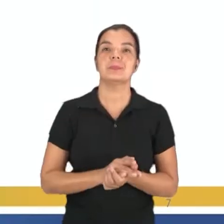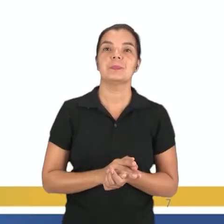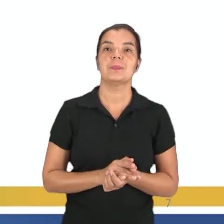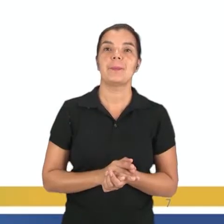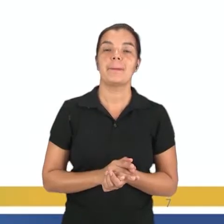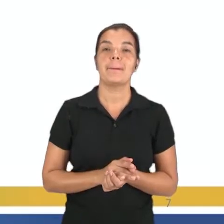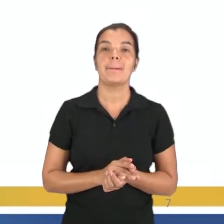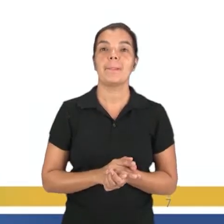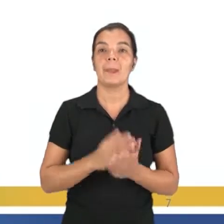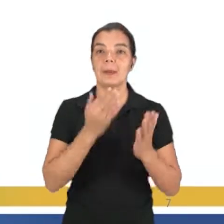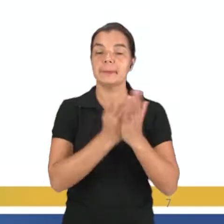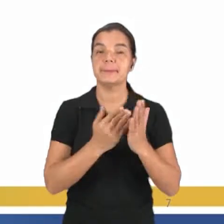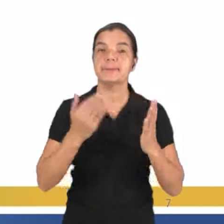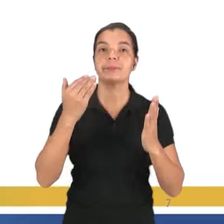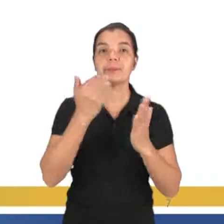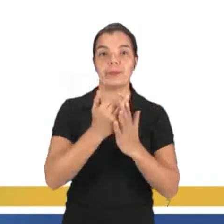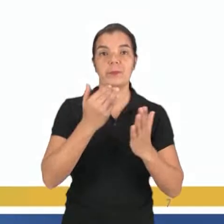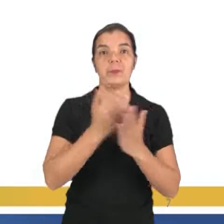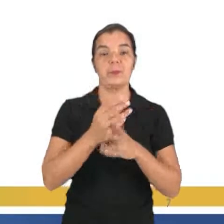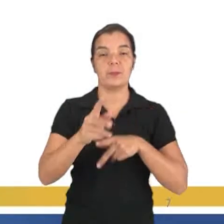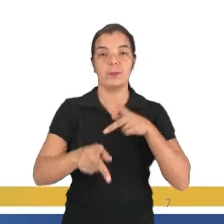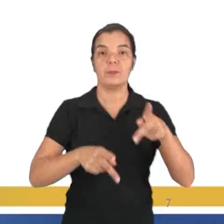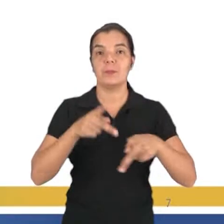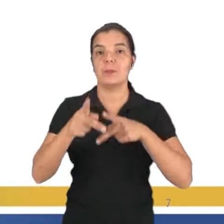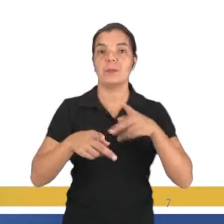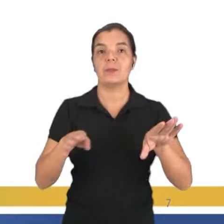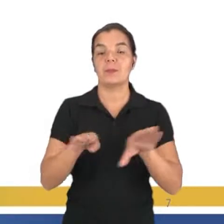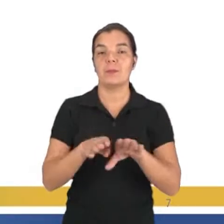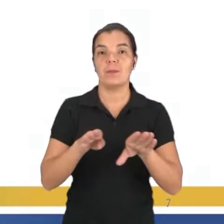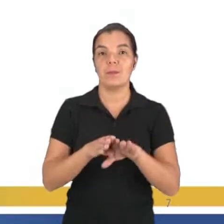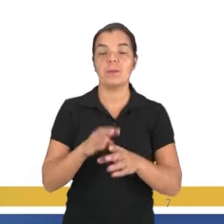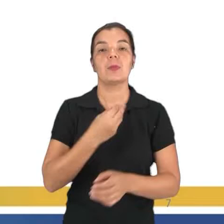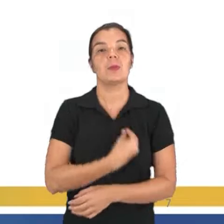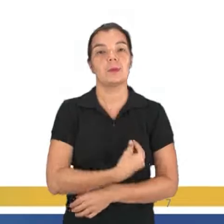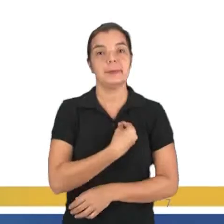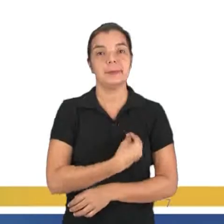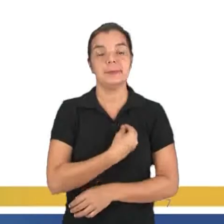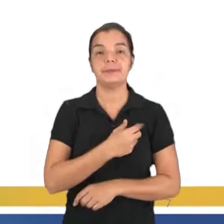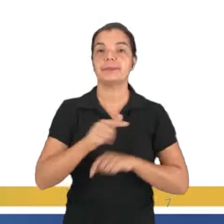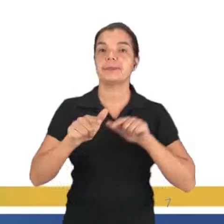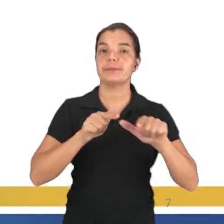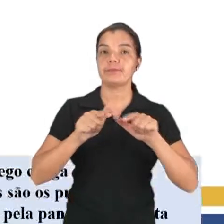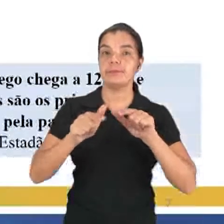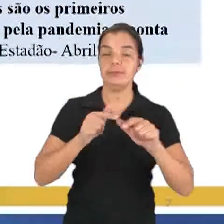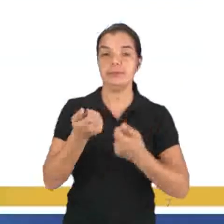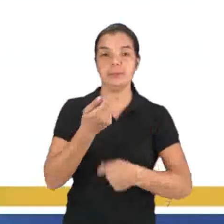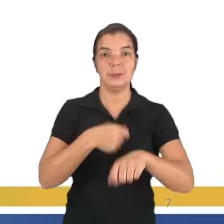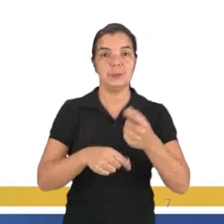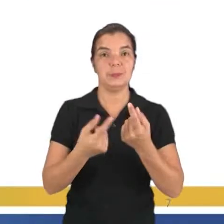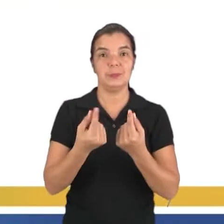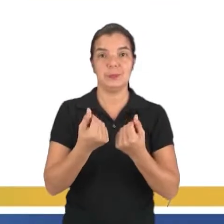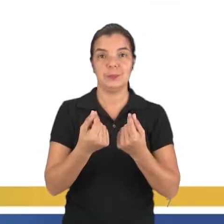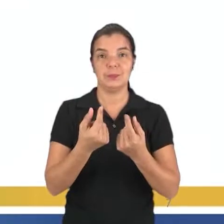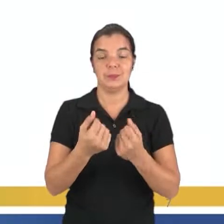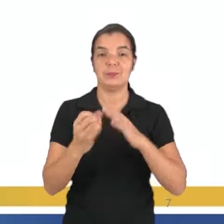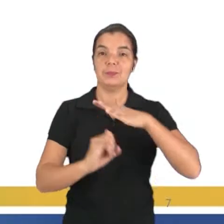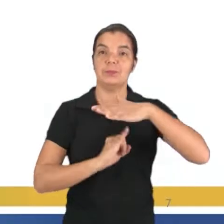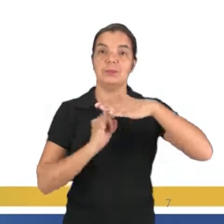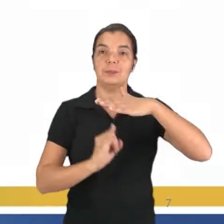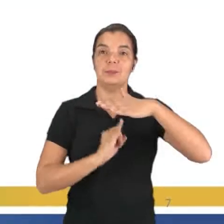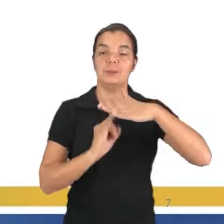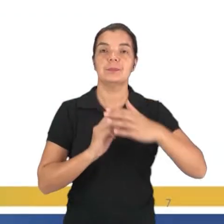conservando uma tendência de aumento dessa população envolvida ou que trabalha na economia